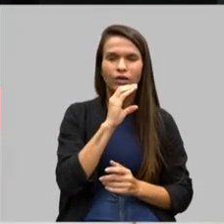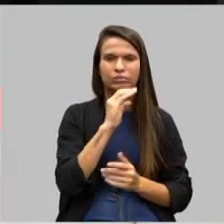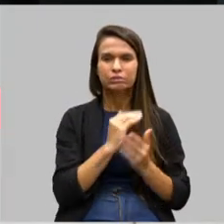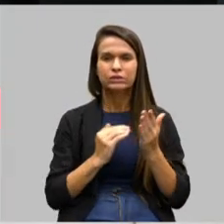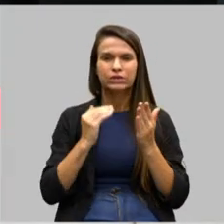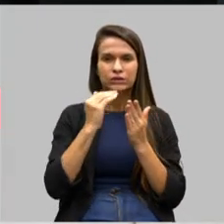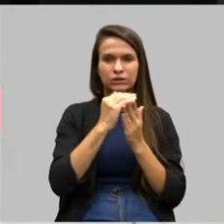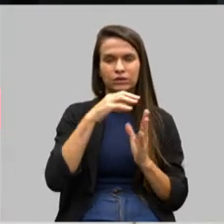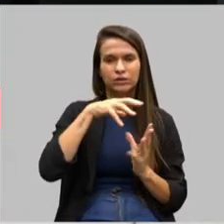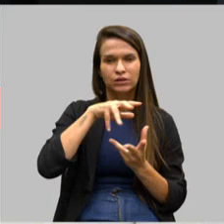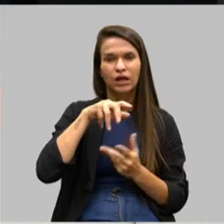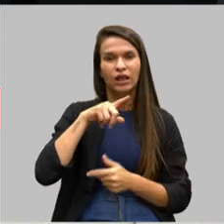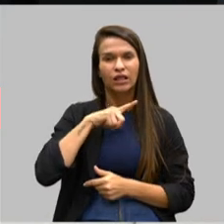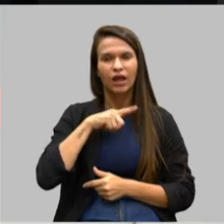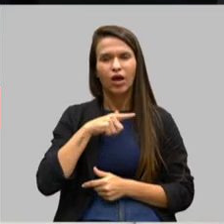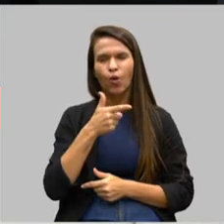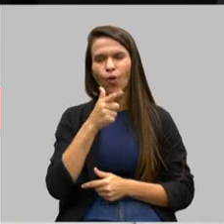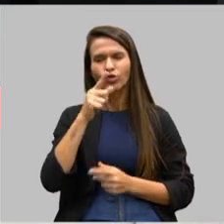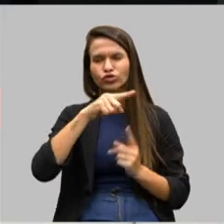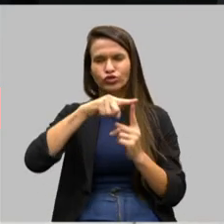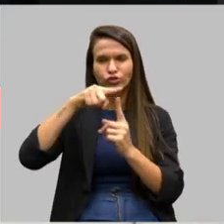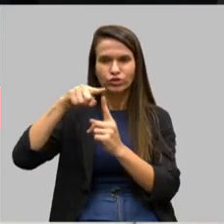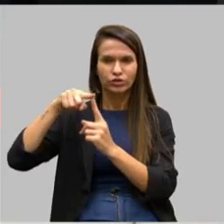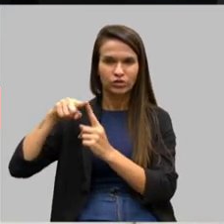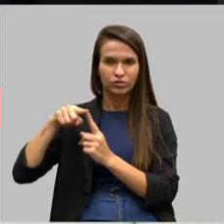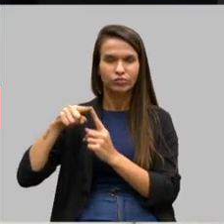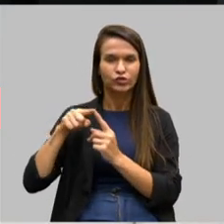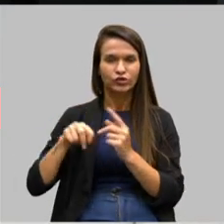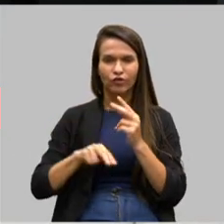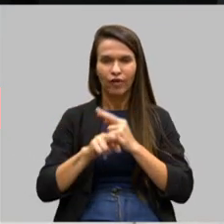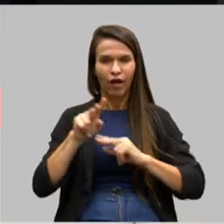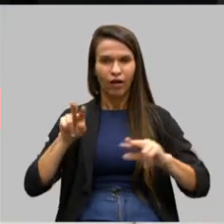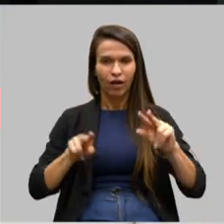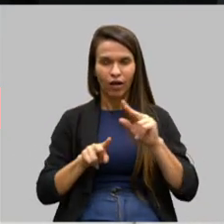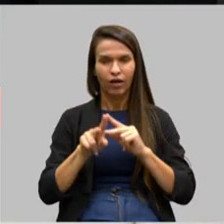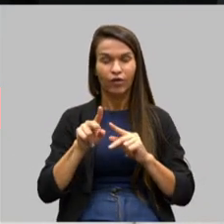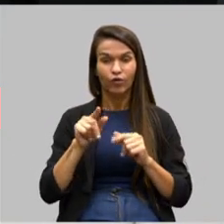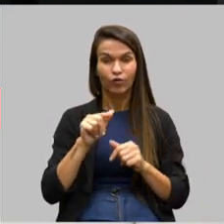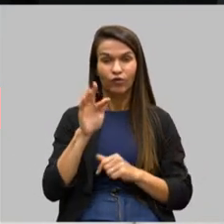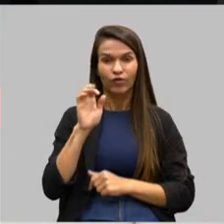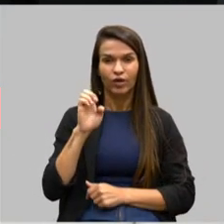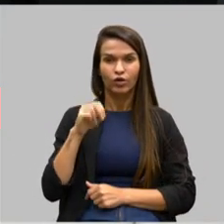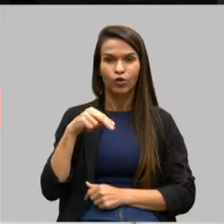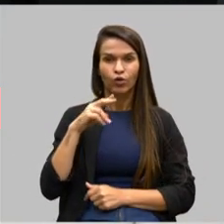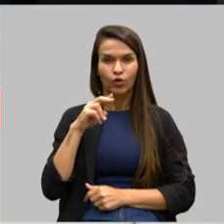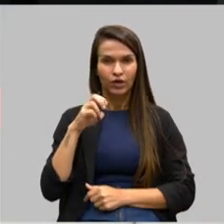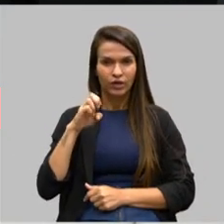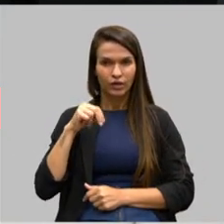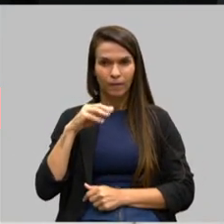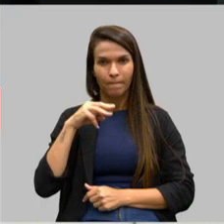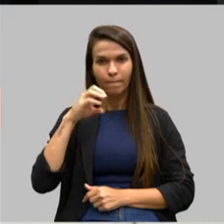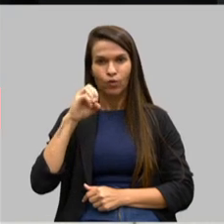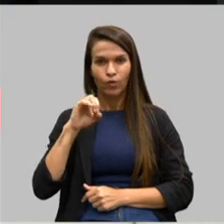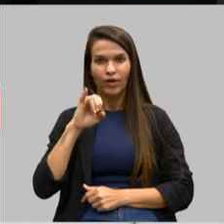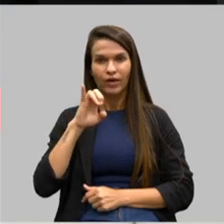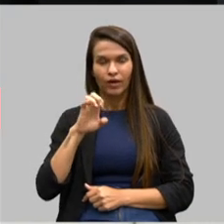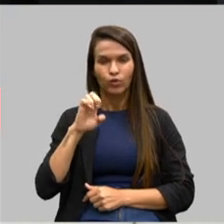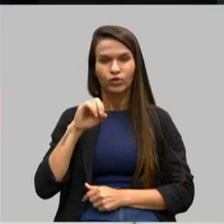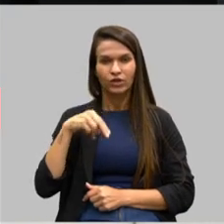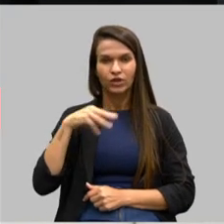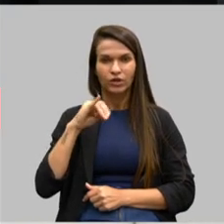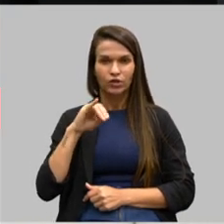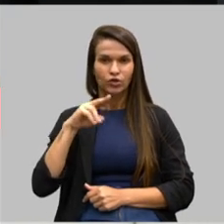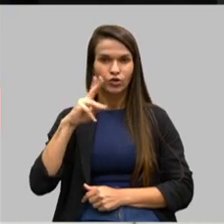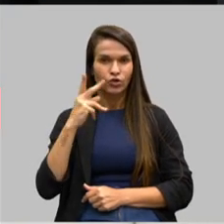elementos, outros modos de variabilidade. E o fenômeno El Niño, que é um aquecimento natural, não é causado pelo